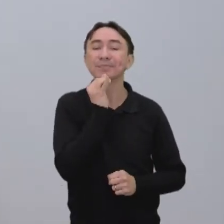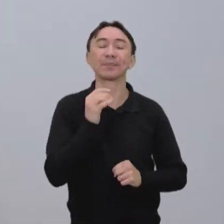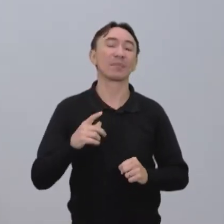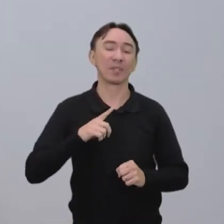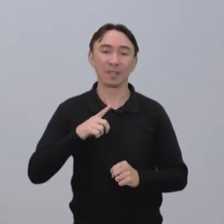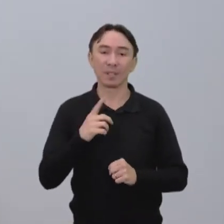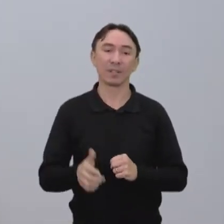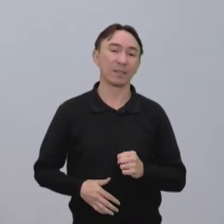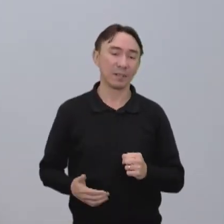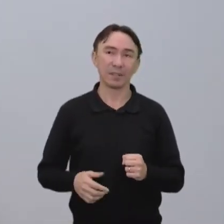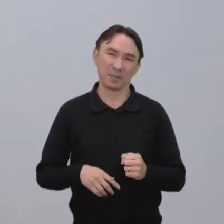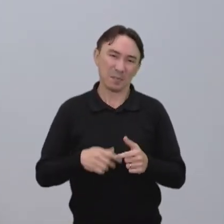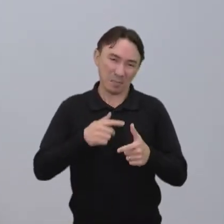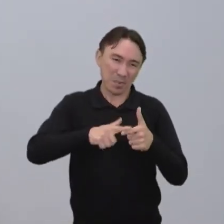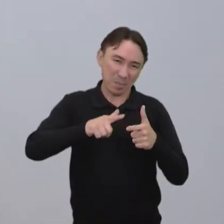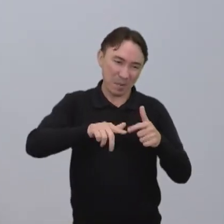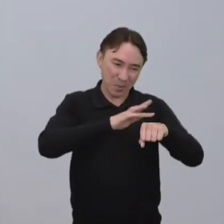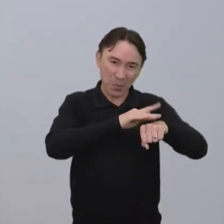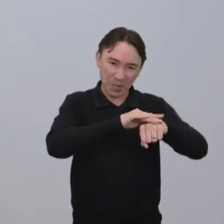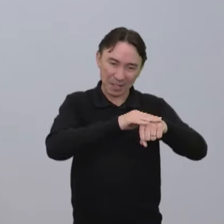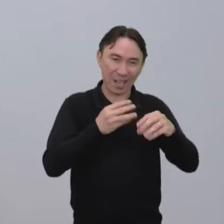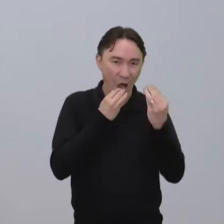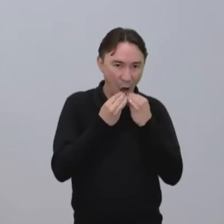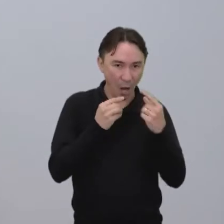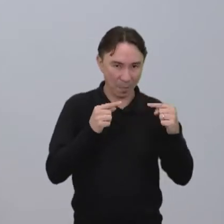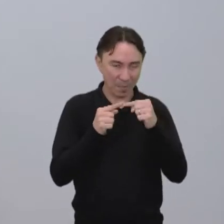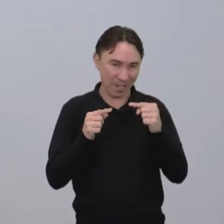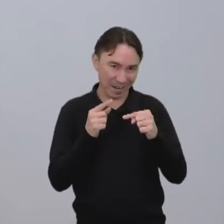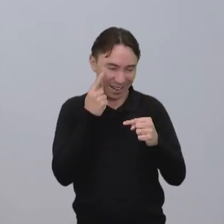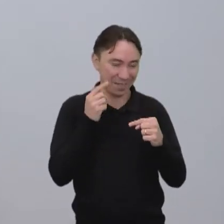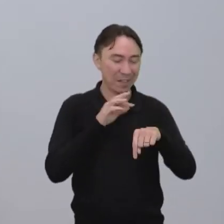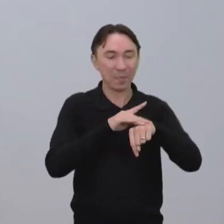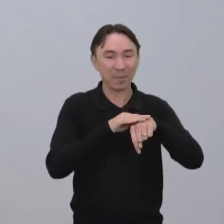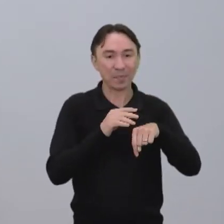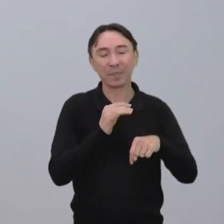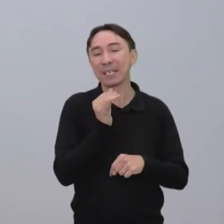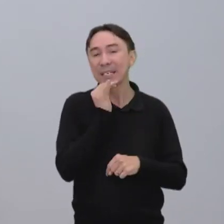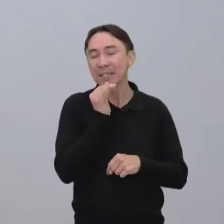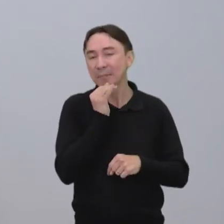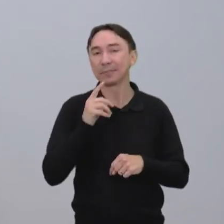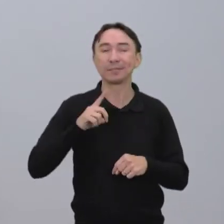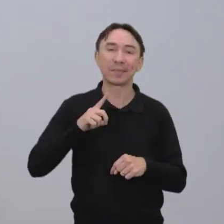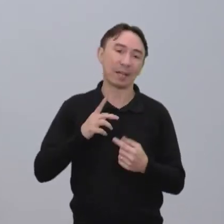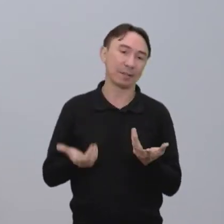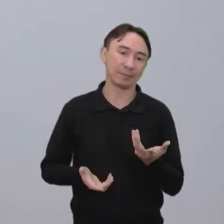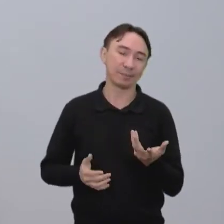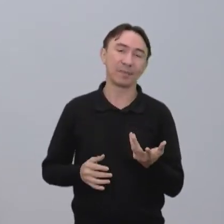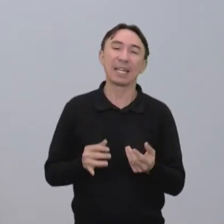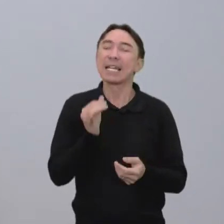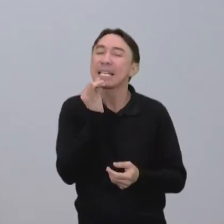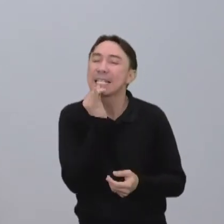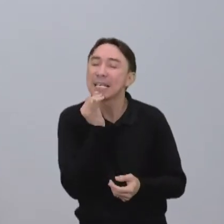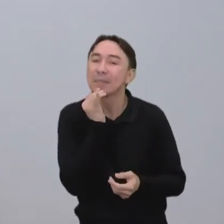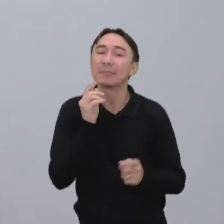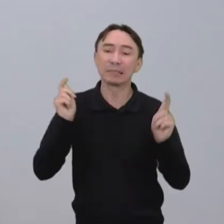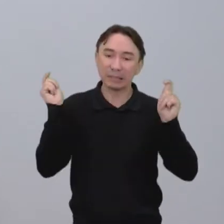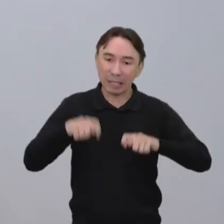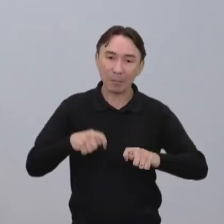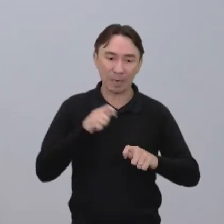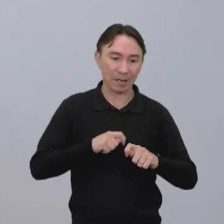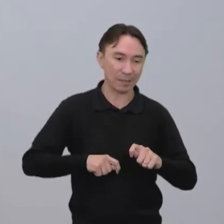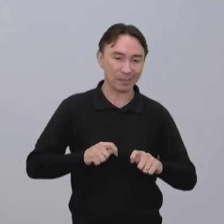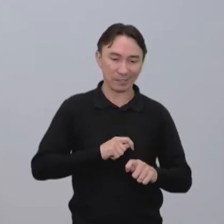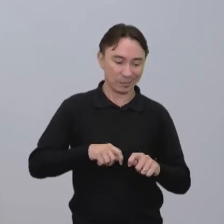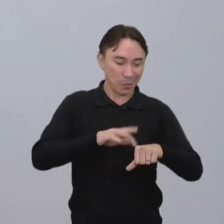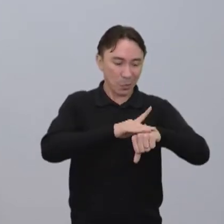alimentares, ou a bulimia que a gente está falando aqui, e vamos supor que ela seja um prisma, né? Estou segurando aqui a bulimia e ela é um prisma, né?